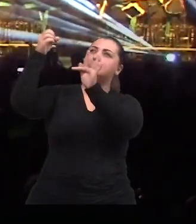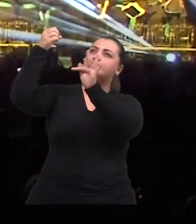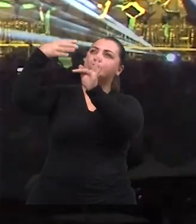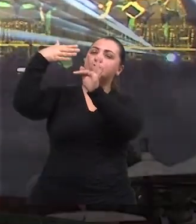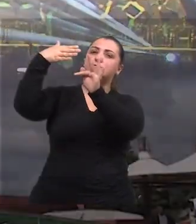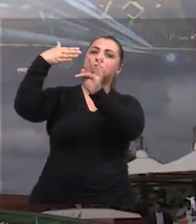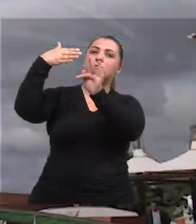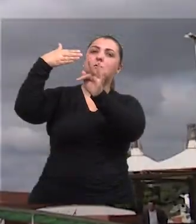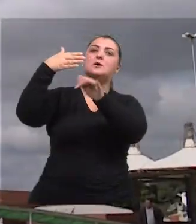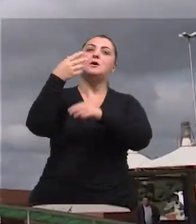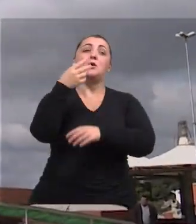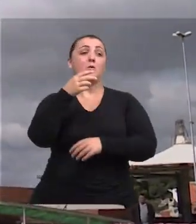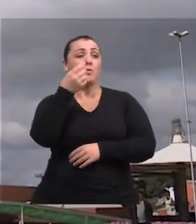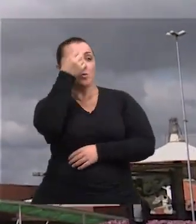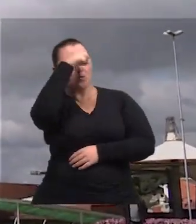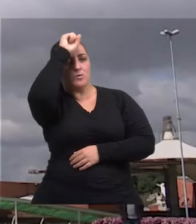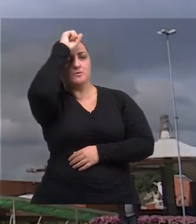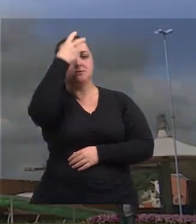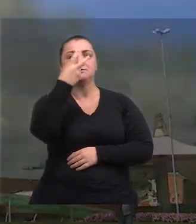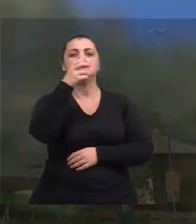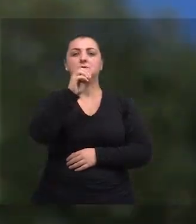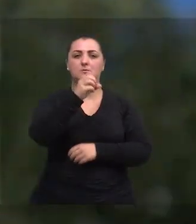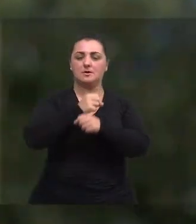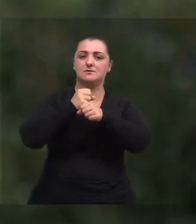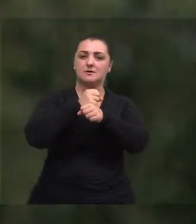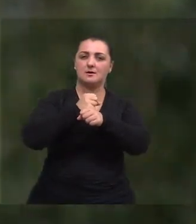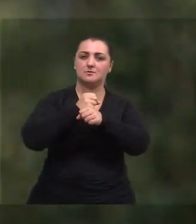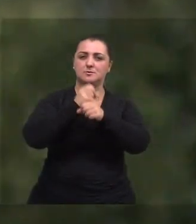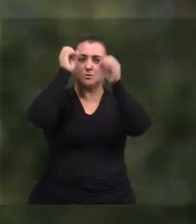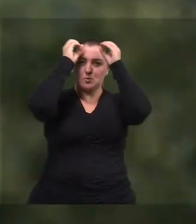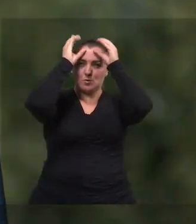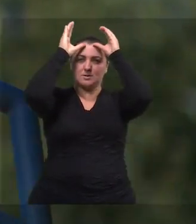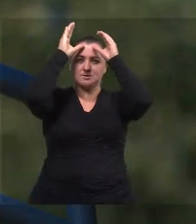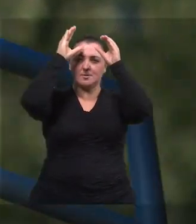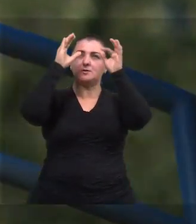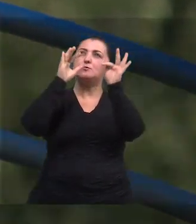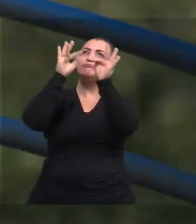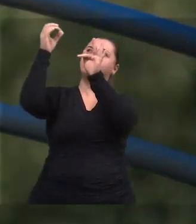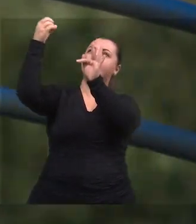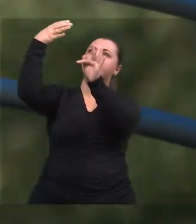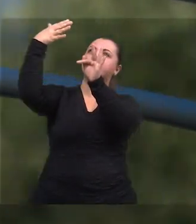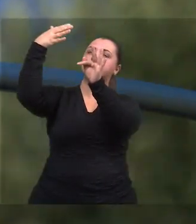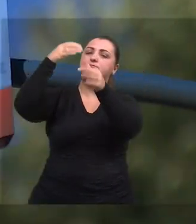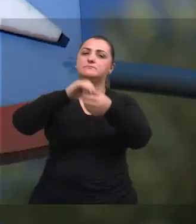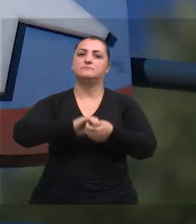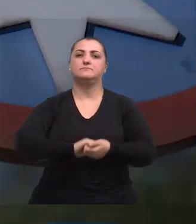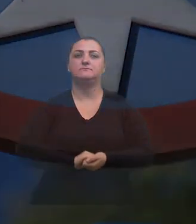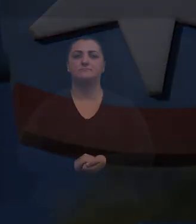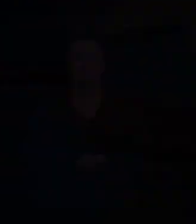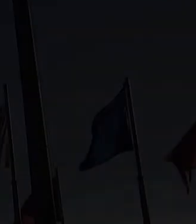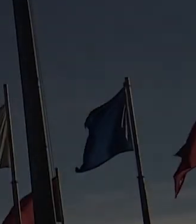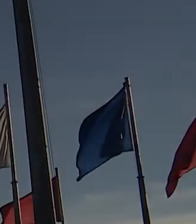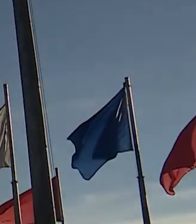futuro. UX, há 50 anos o conhecimento ilumina o futuro.